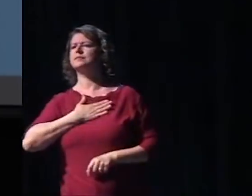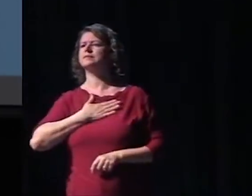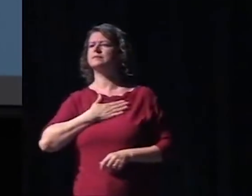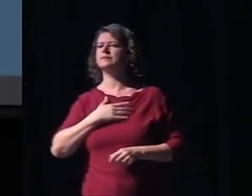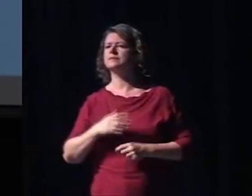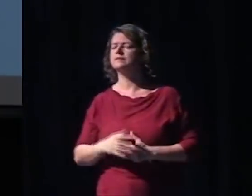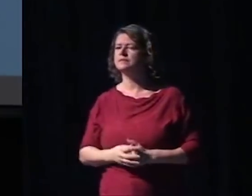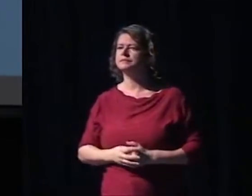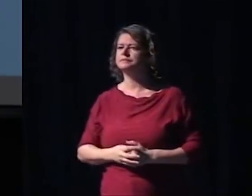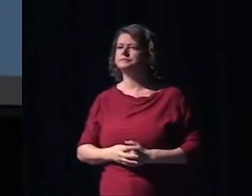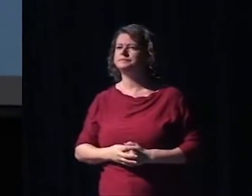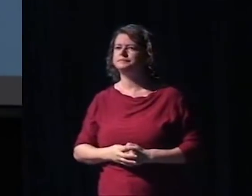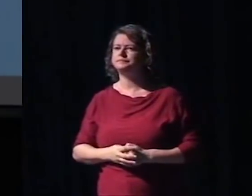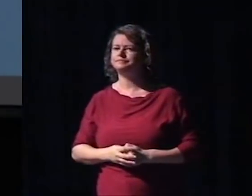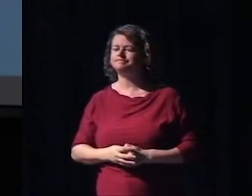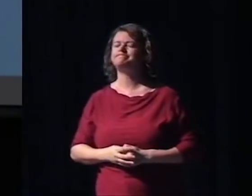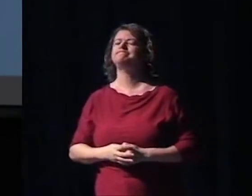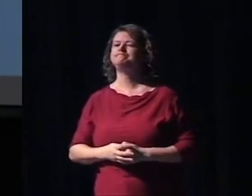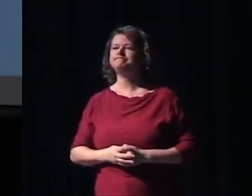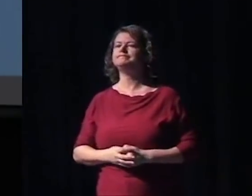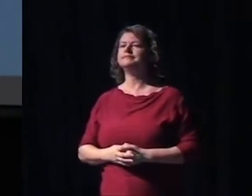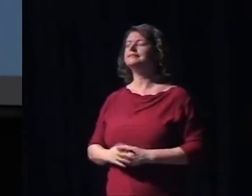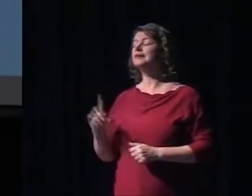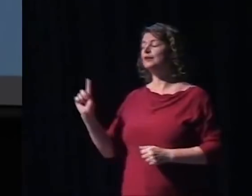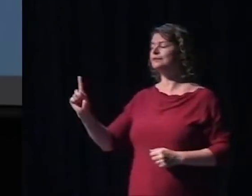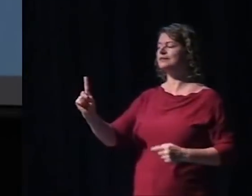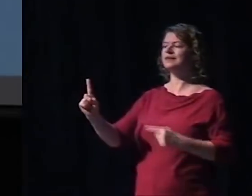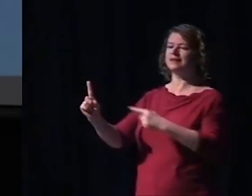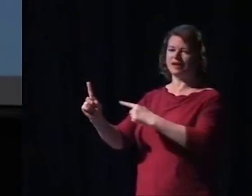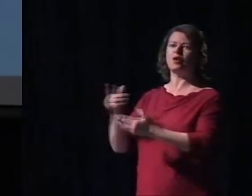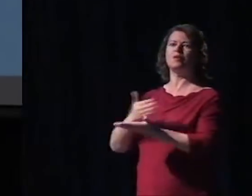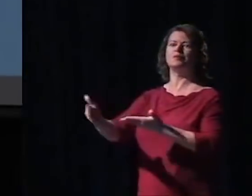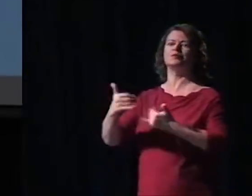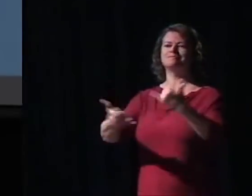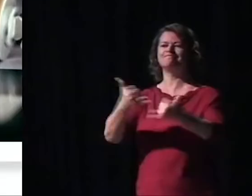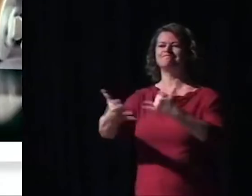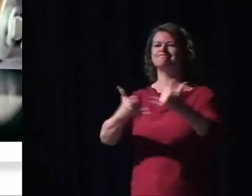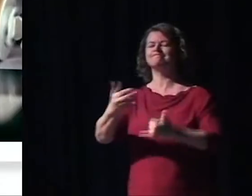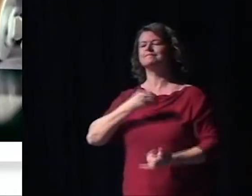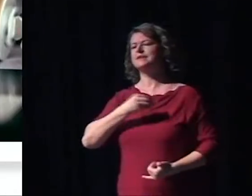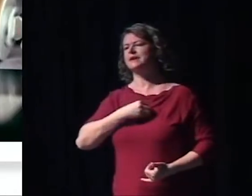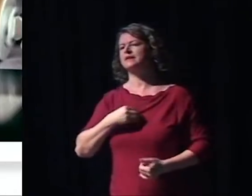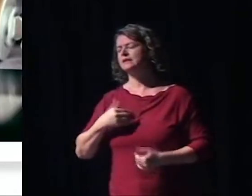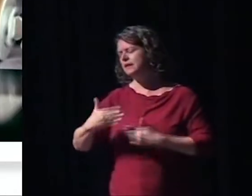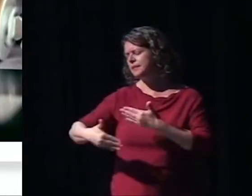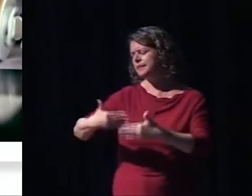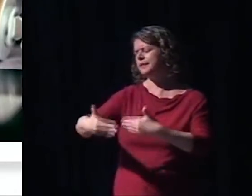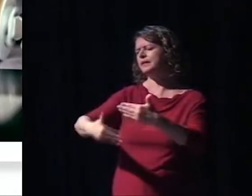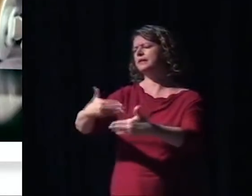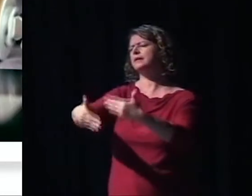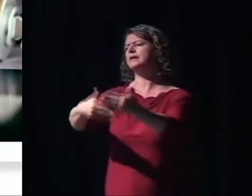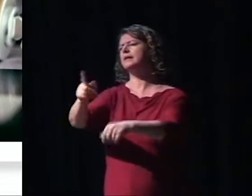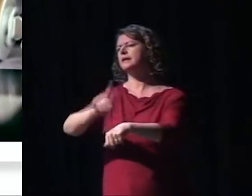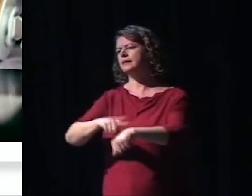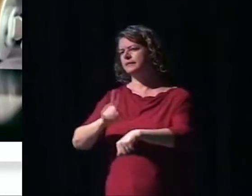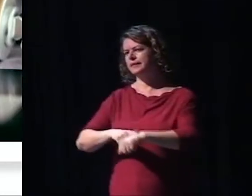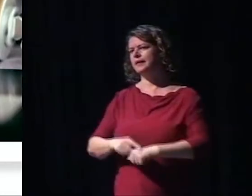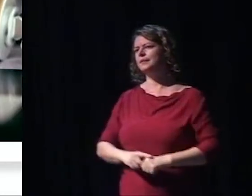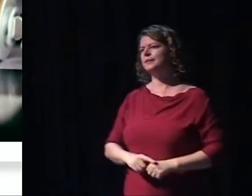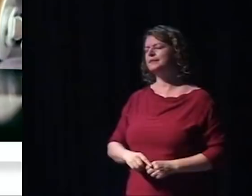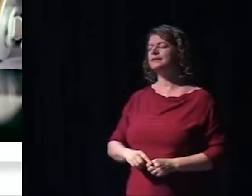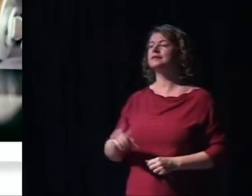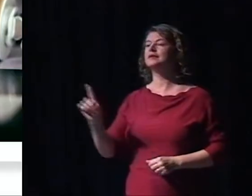E aí ele começa então de fato a brincar com o pecado. Algum tempo depois, quando voltou para casar-se com